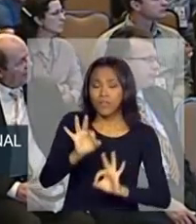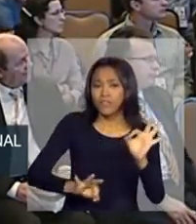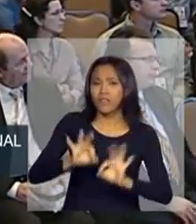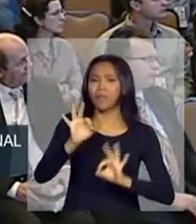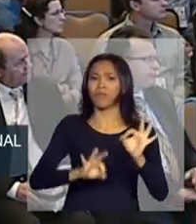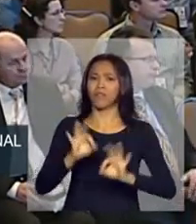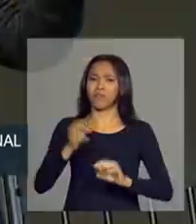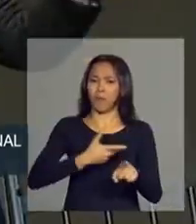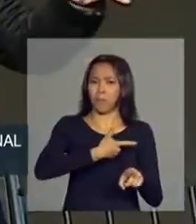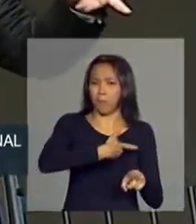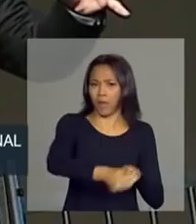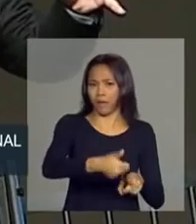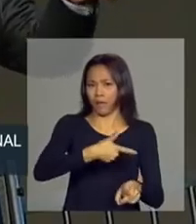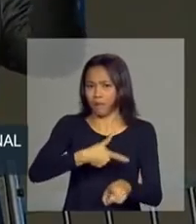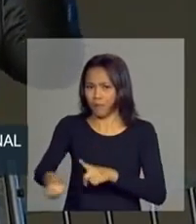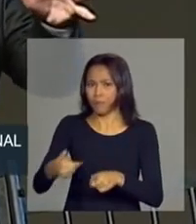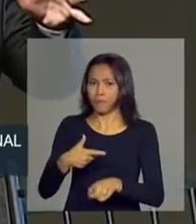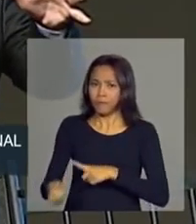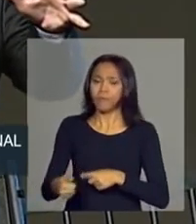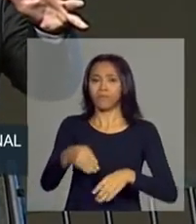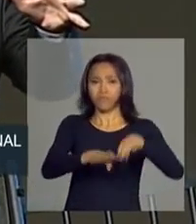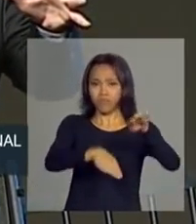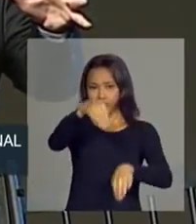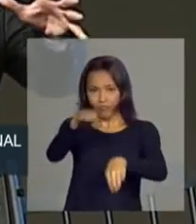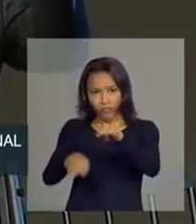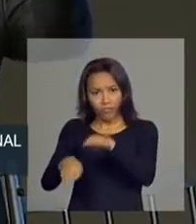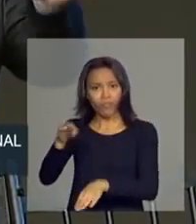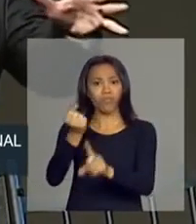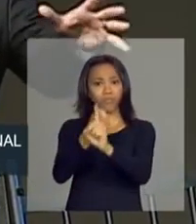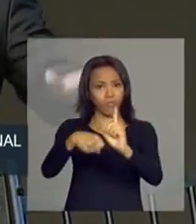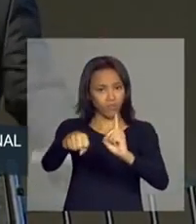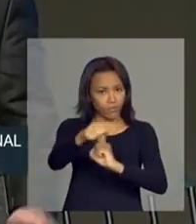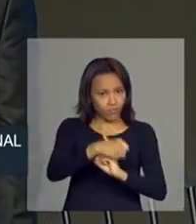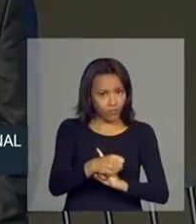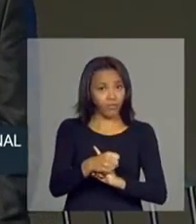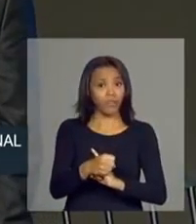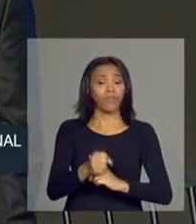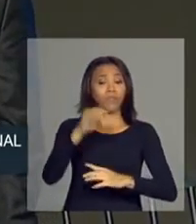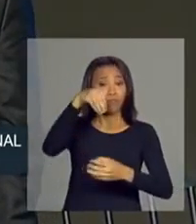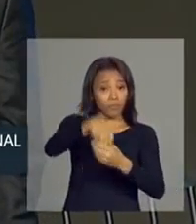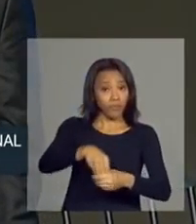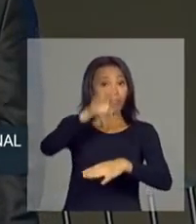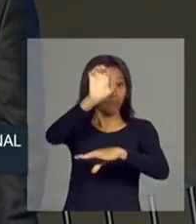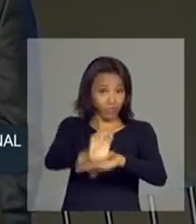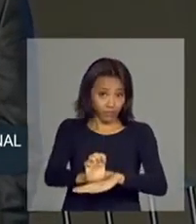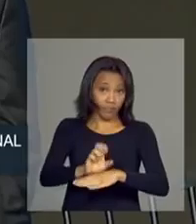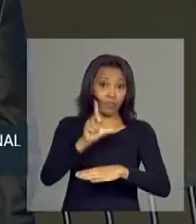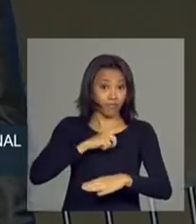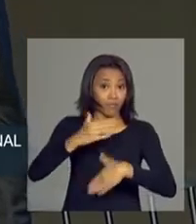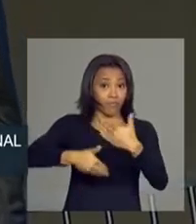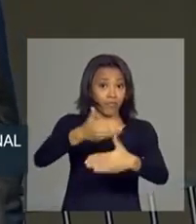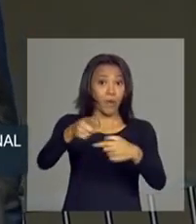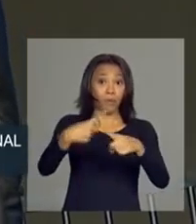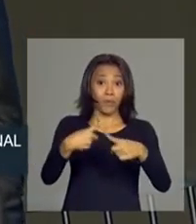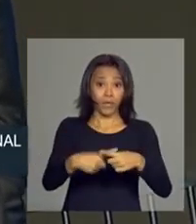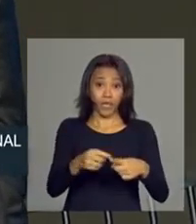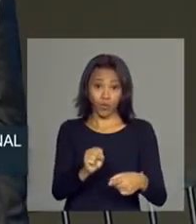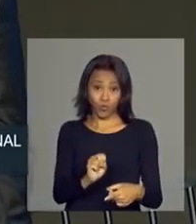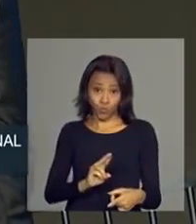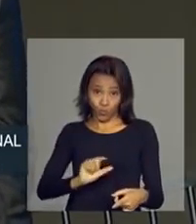recriação da Sudesul. Quem sabe essa conferência não recria a Sudesul para ser um instrumento também